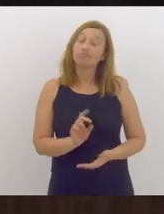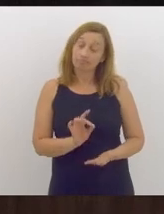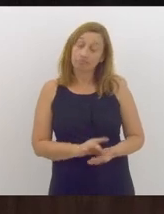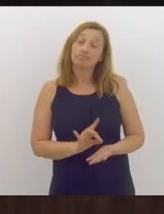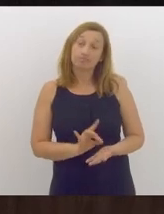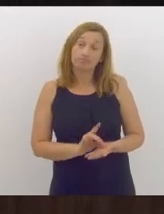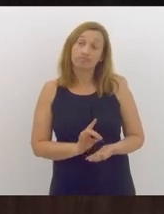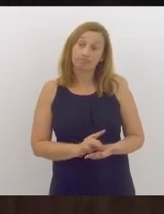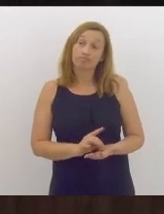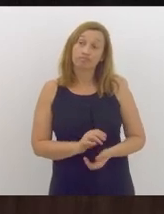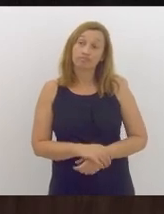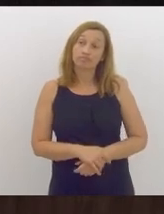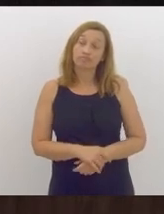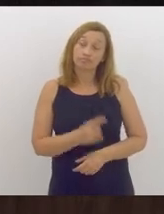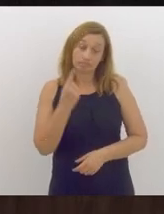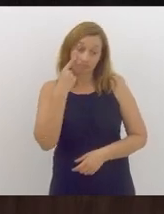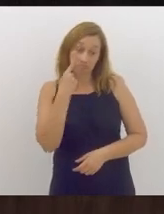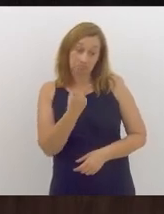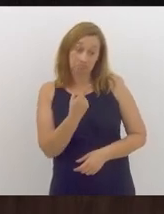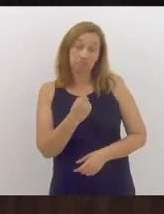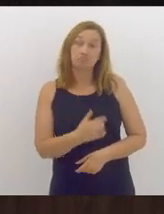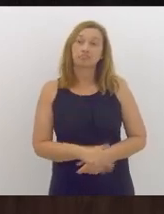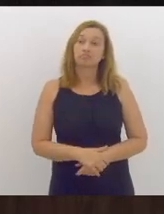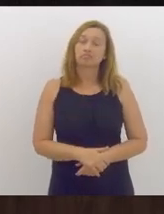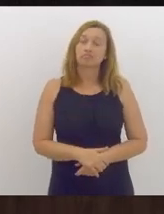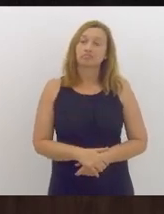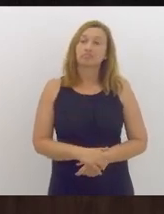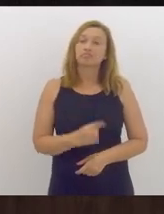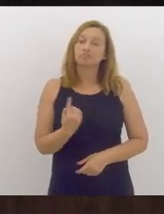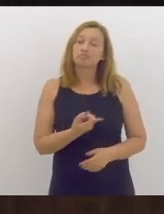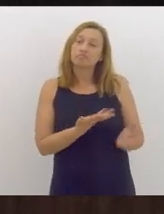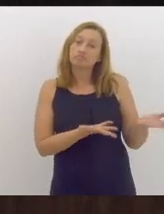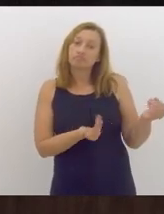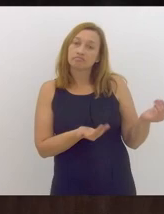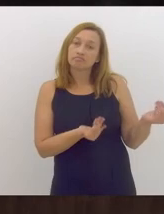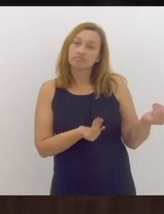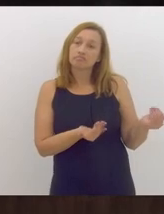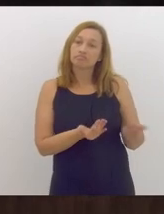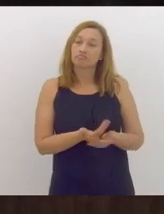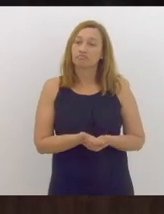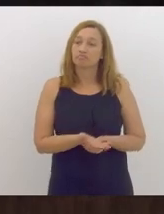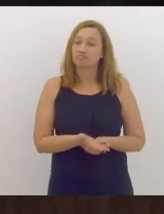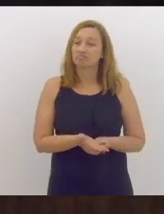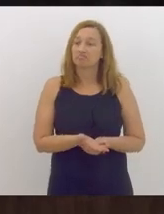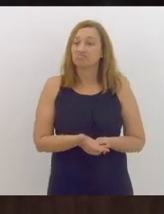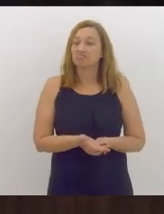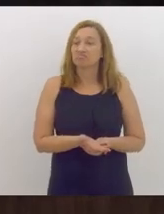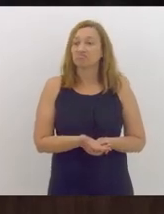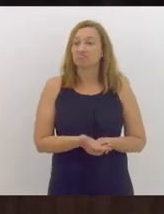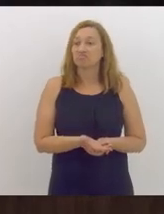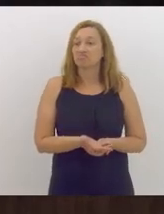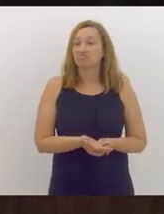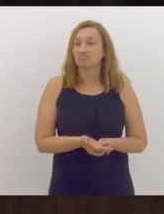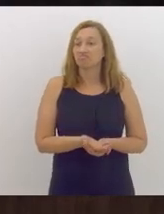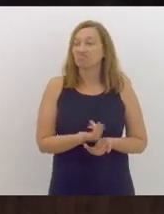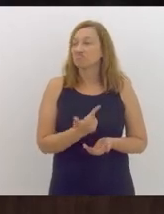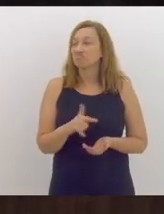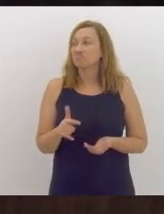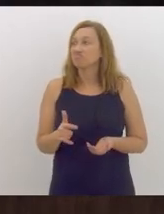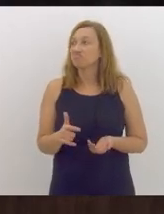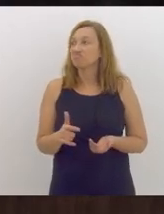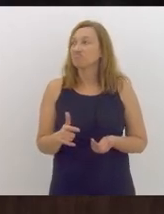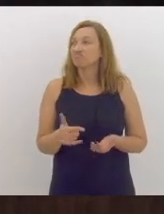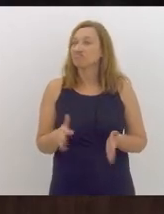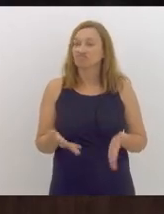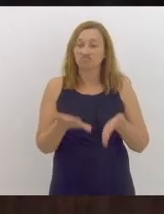verdade, que a gente vê a nossa juventude desalentada. Não tem local,